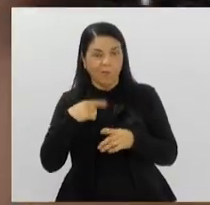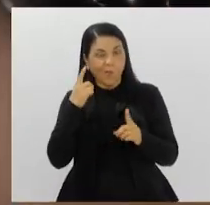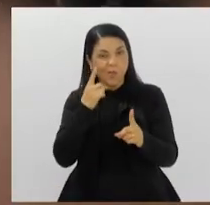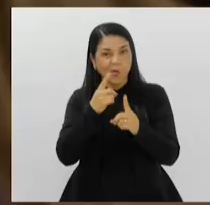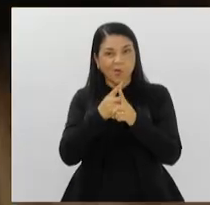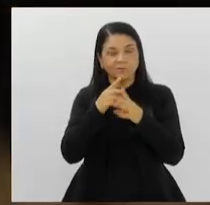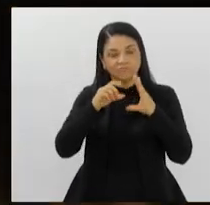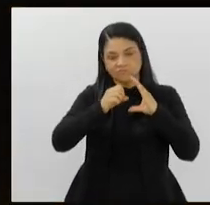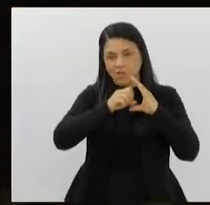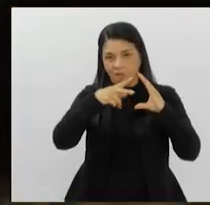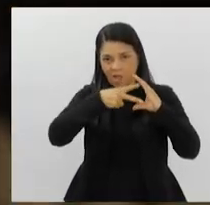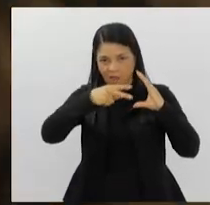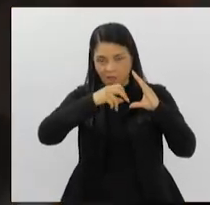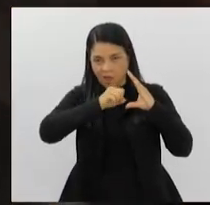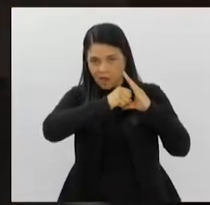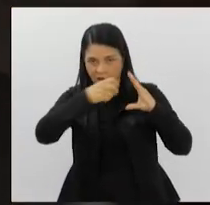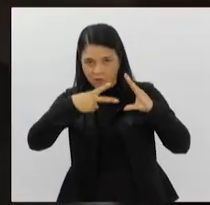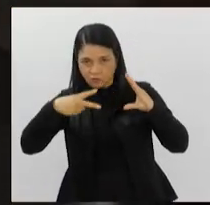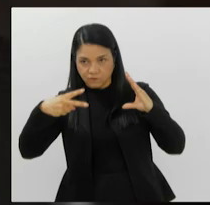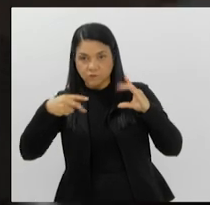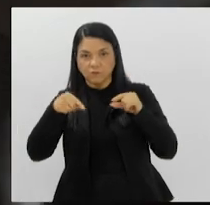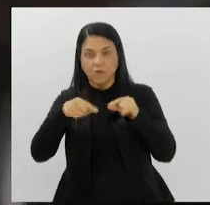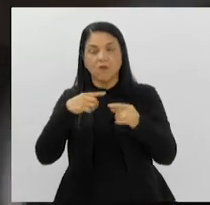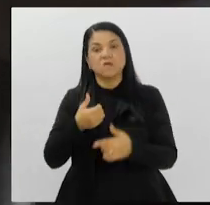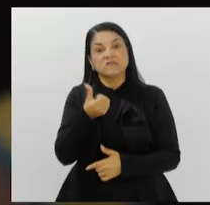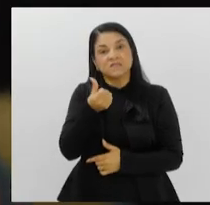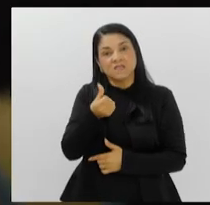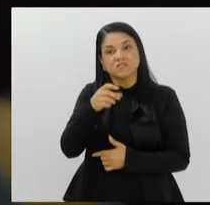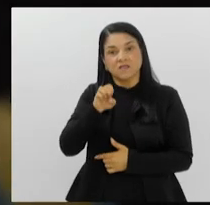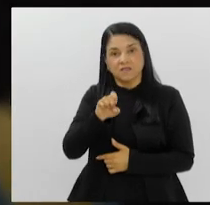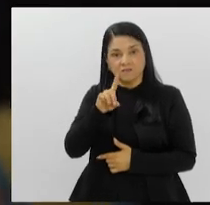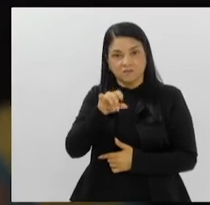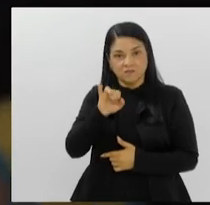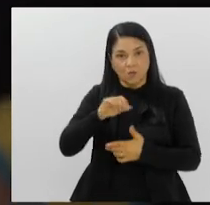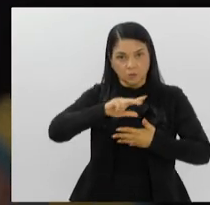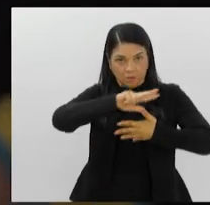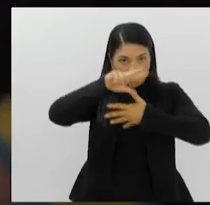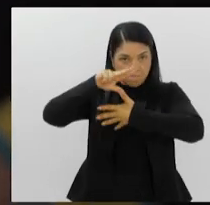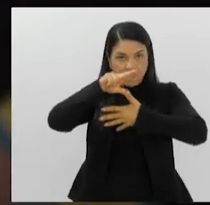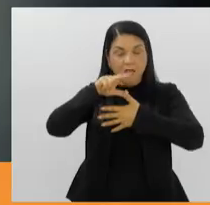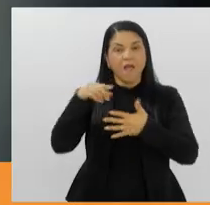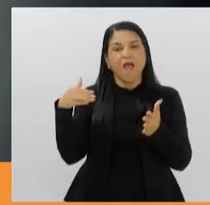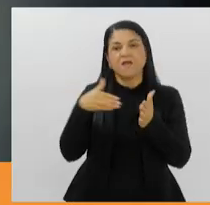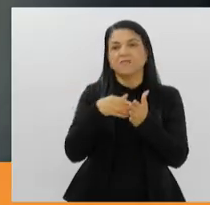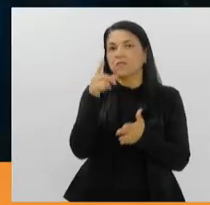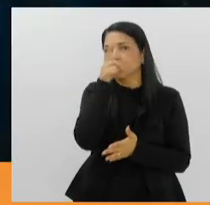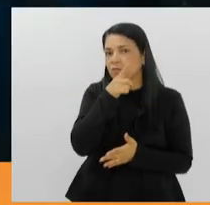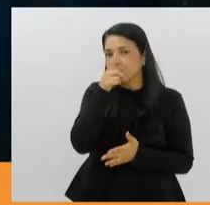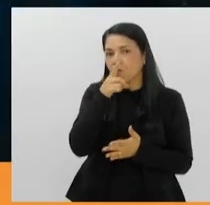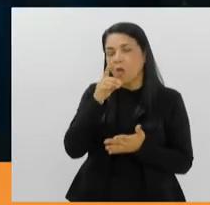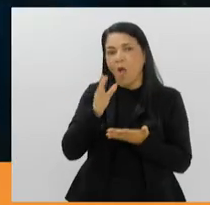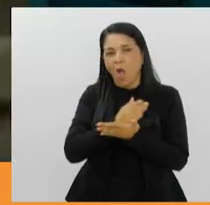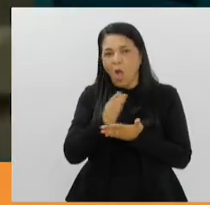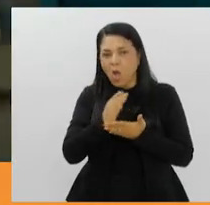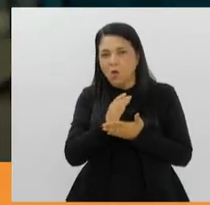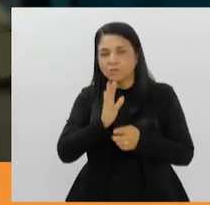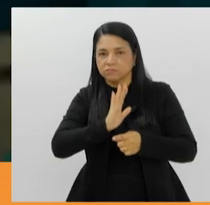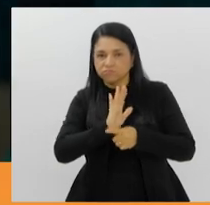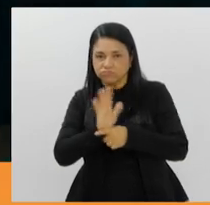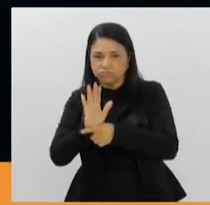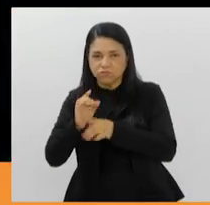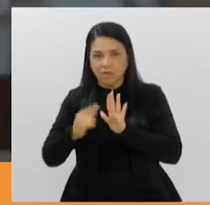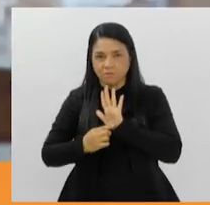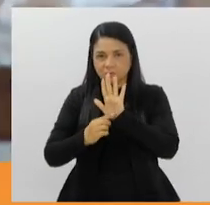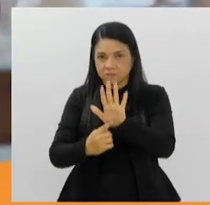América Latina, em sua 26ª edição, vai só até domingo. Algumas sessões no Cine Odeon